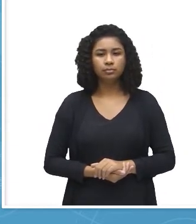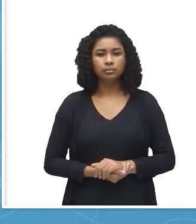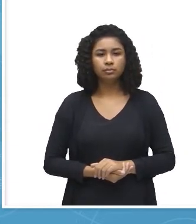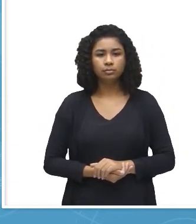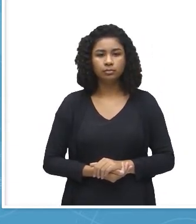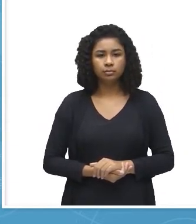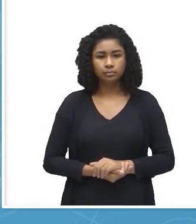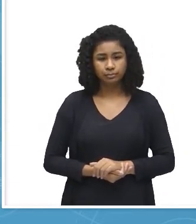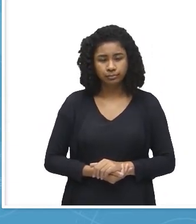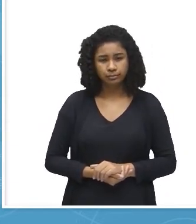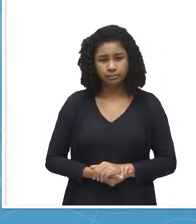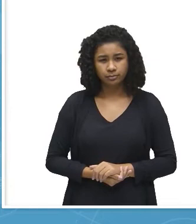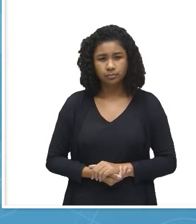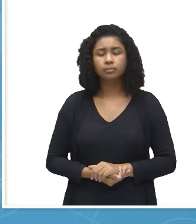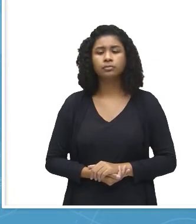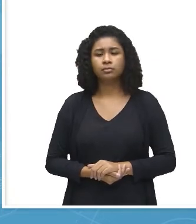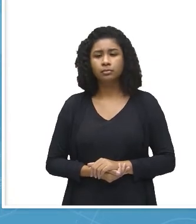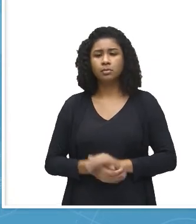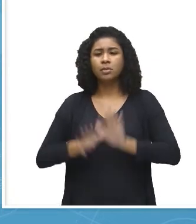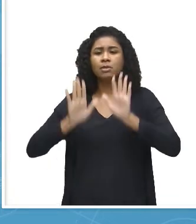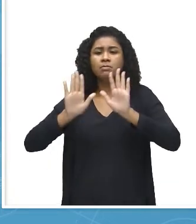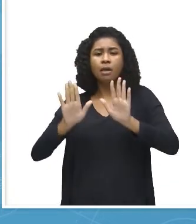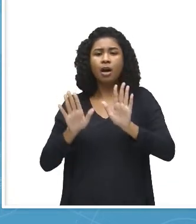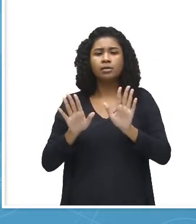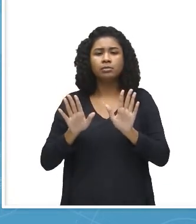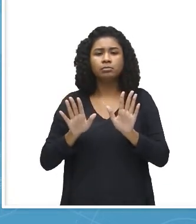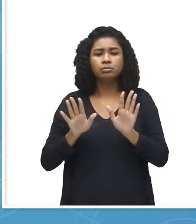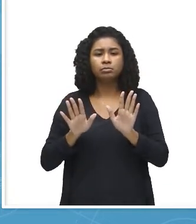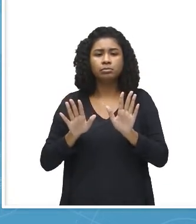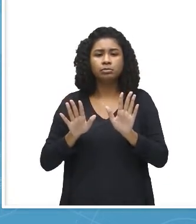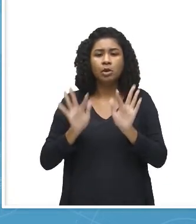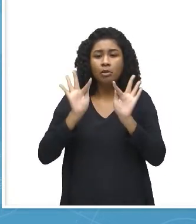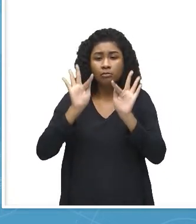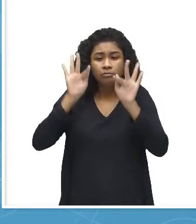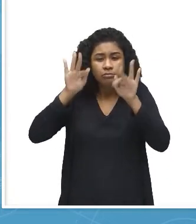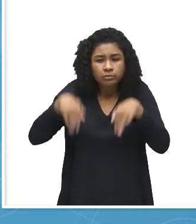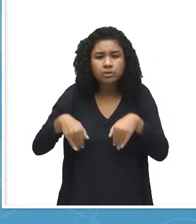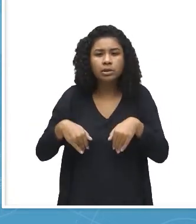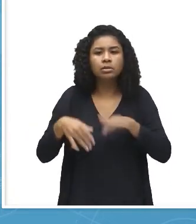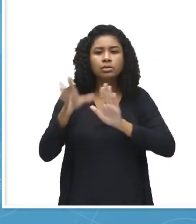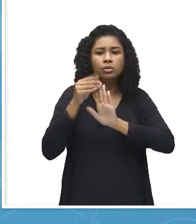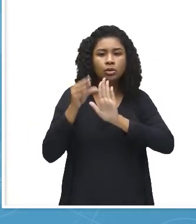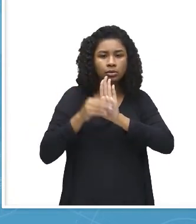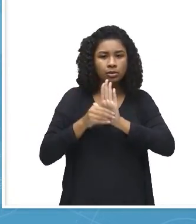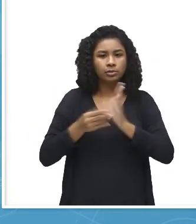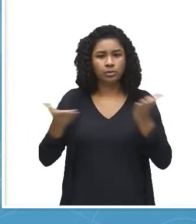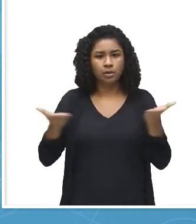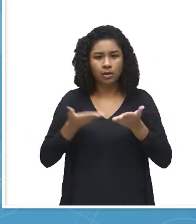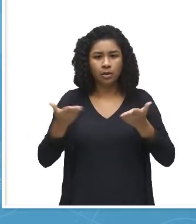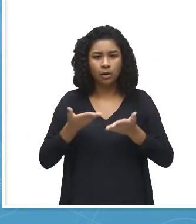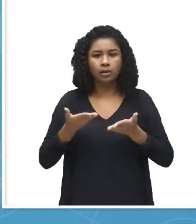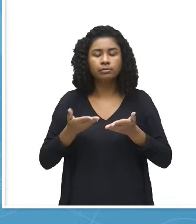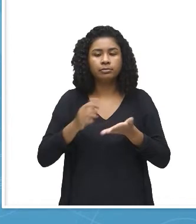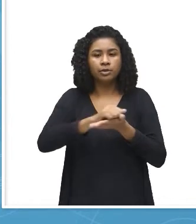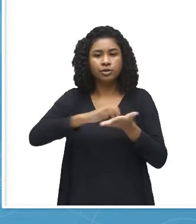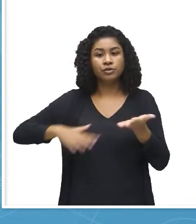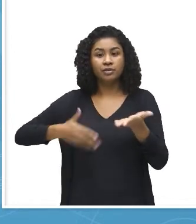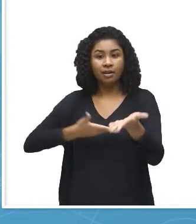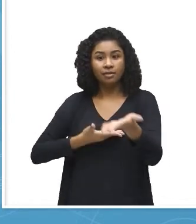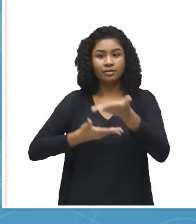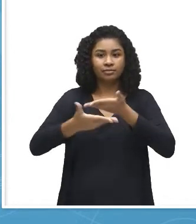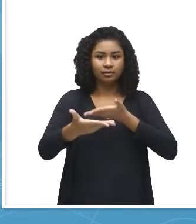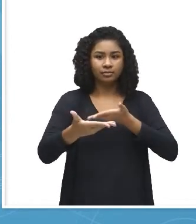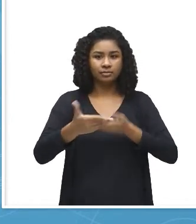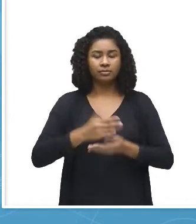A gente conclui esse conteúdo de forma mais proveitosa possível, e agora a gente vai para a nossa interatividade,